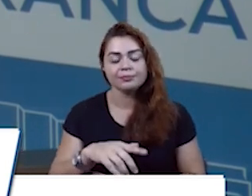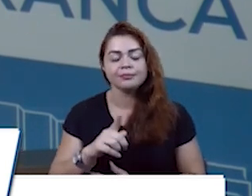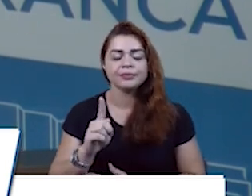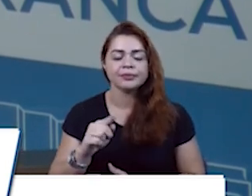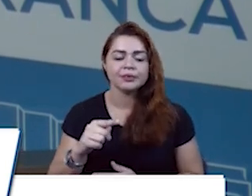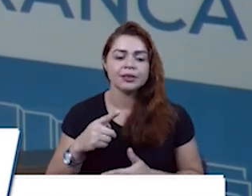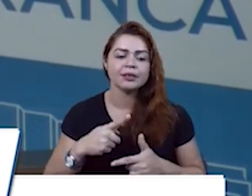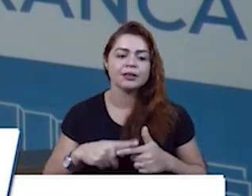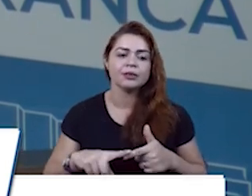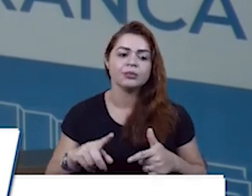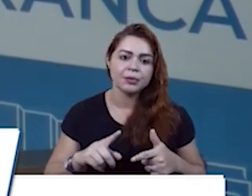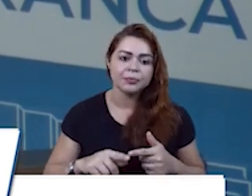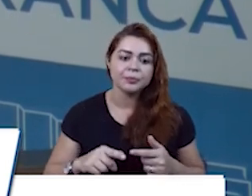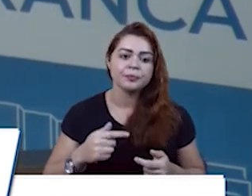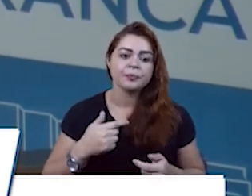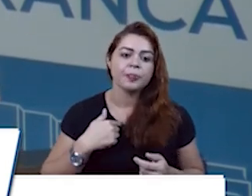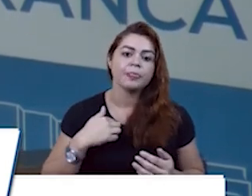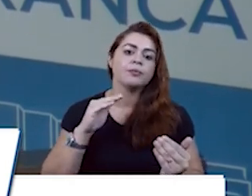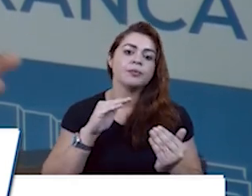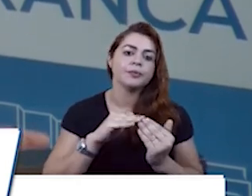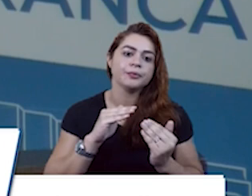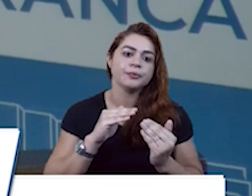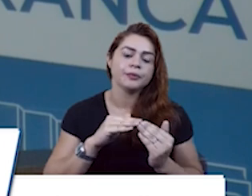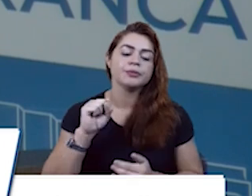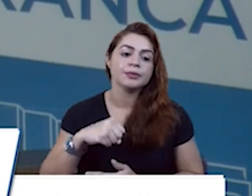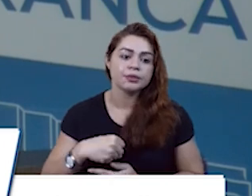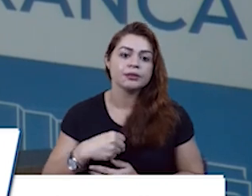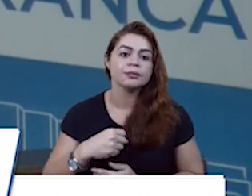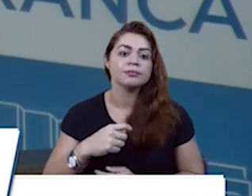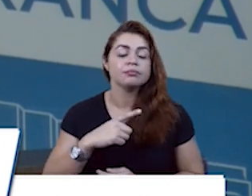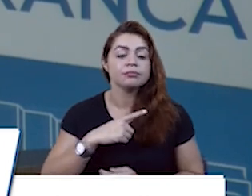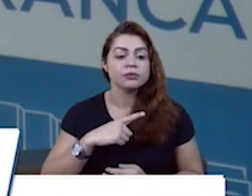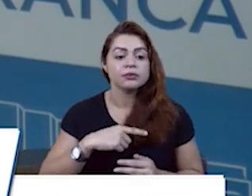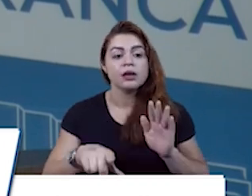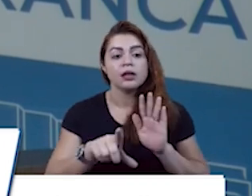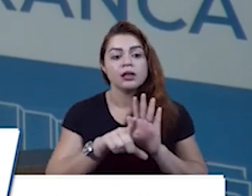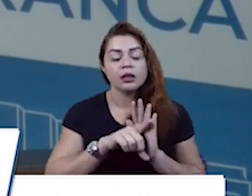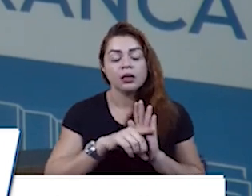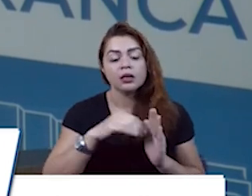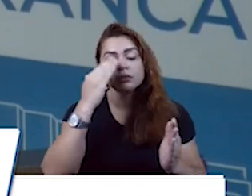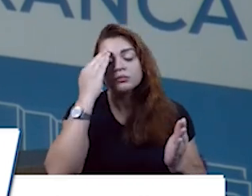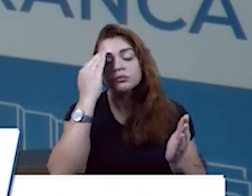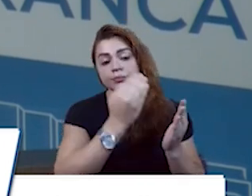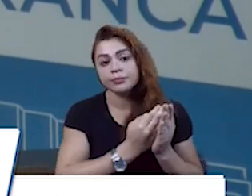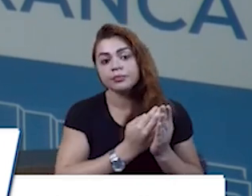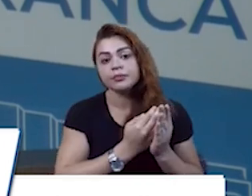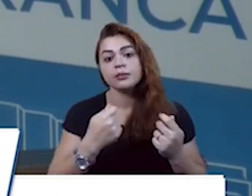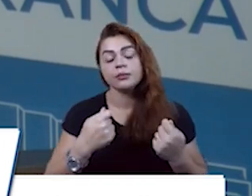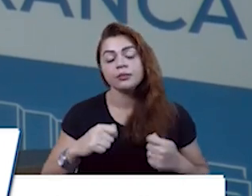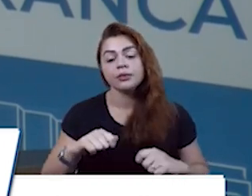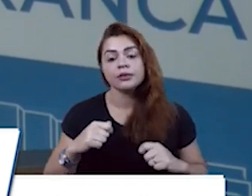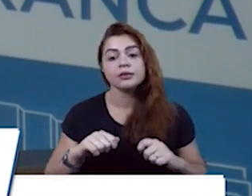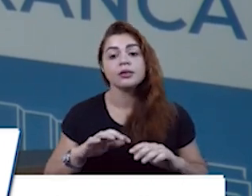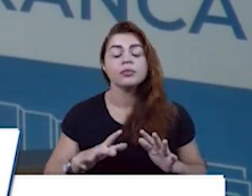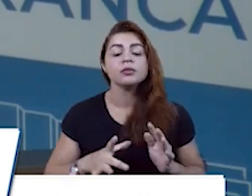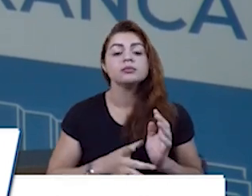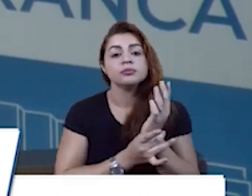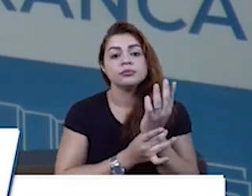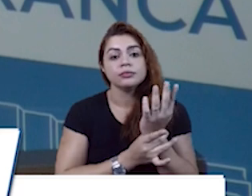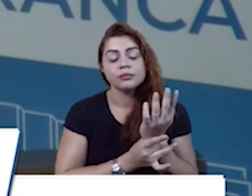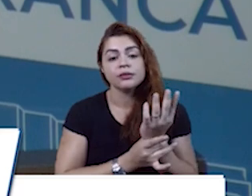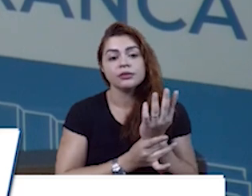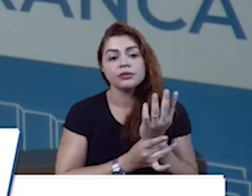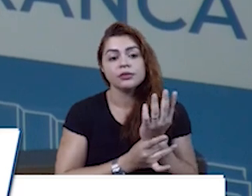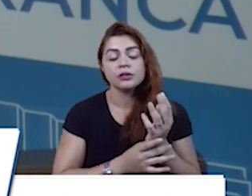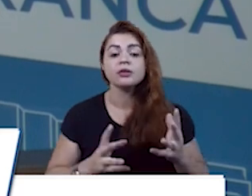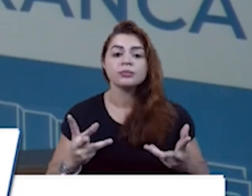que tem as leis e tem que obedecer às leis quanto a isso, mas tem que garantir um mínimo da qualidade. Lá